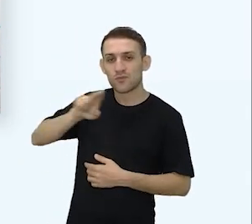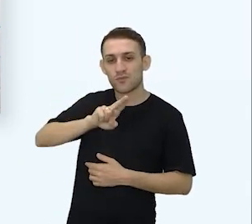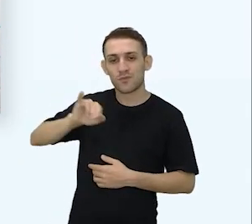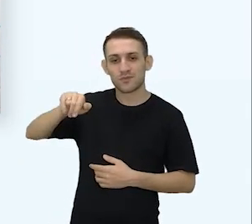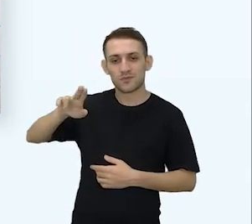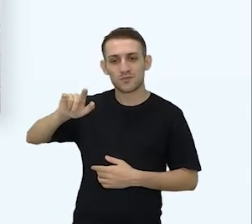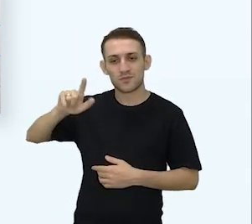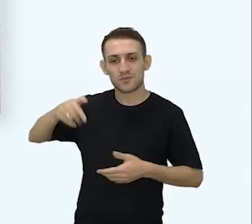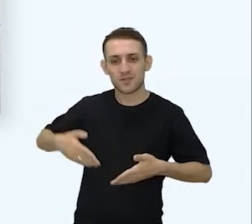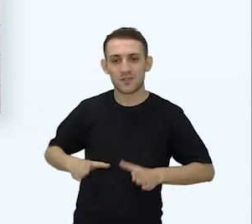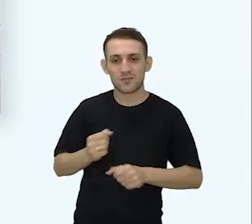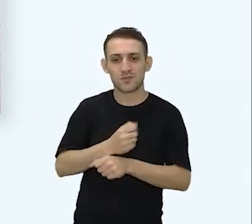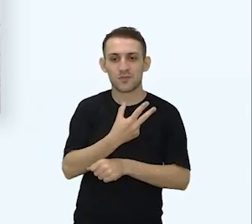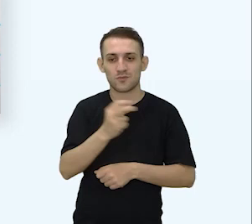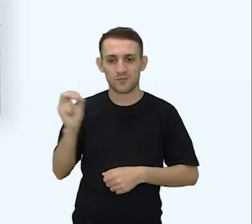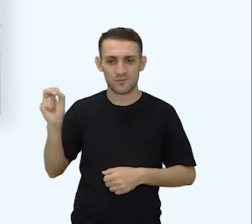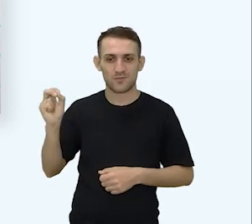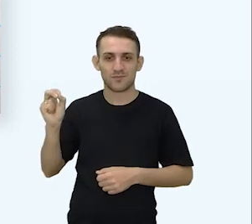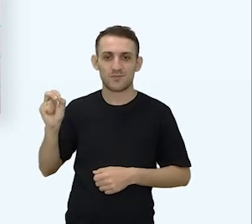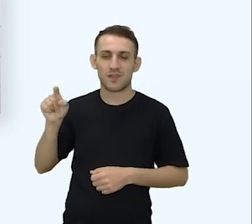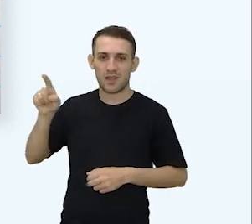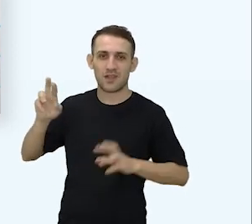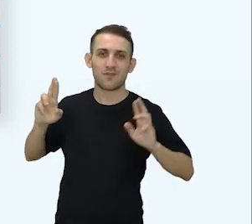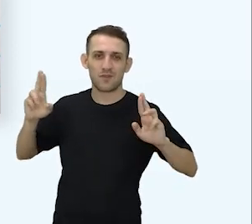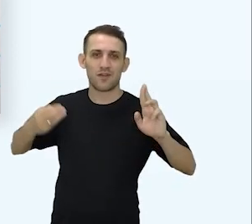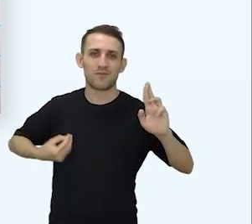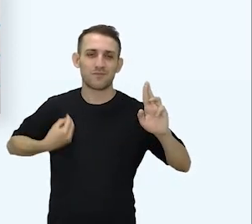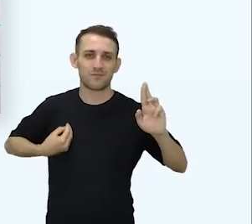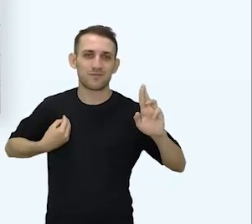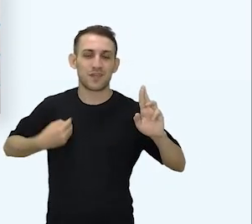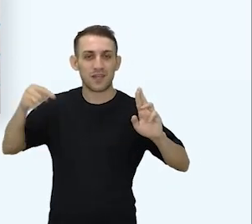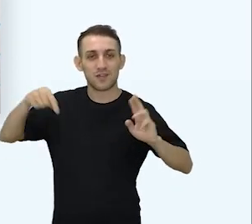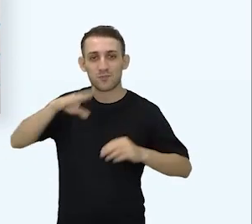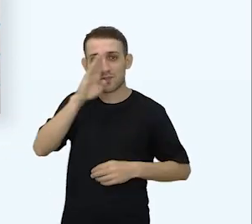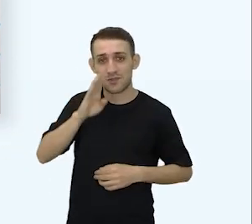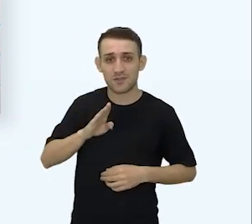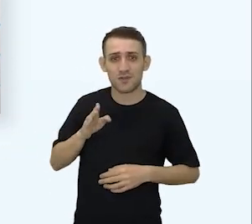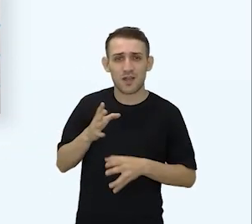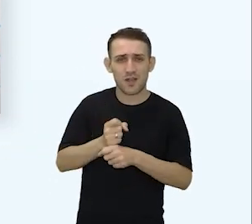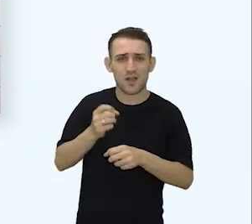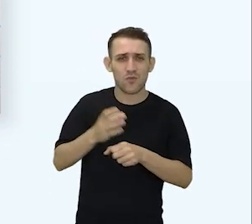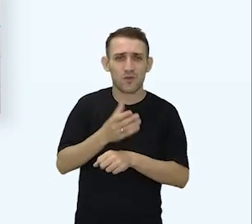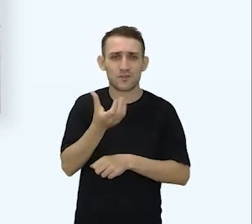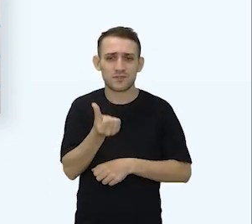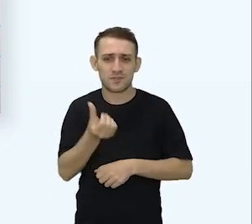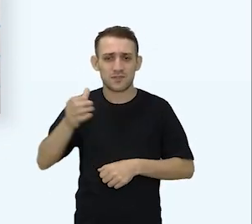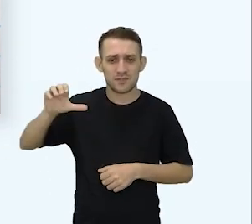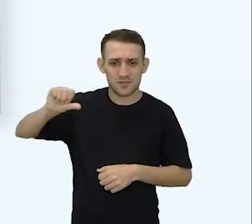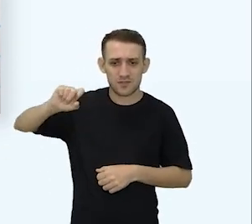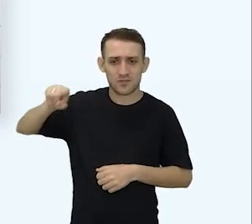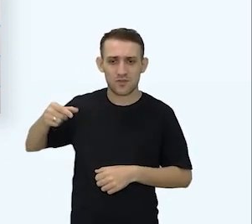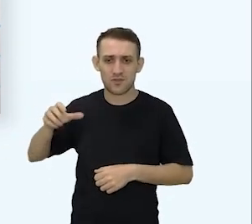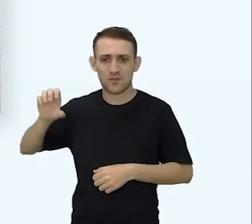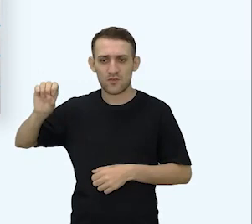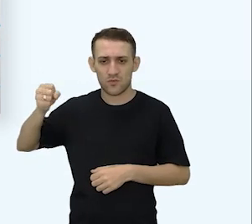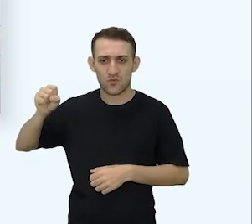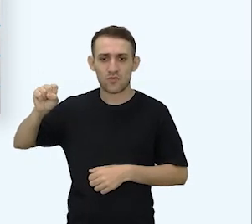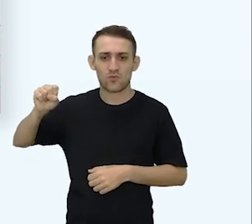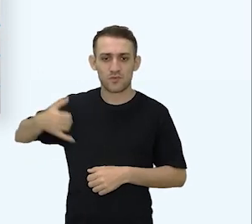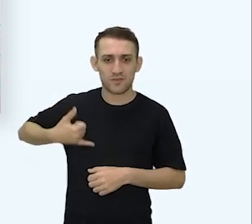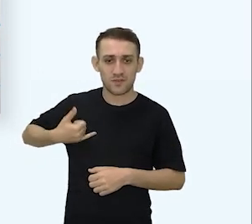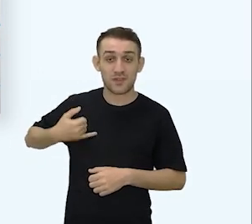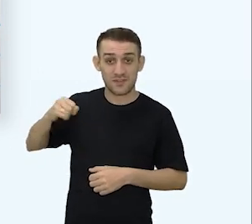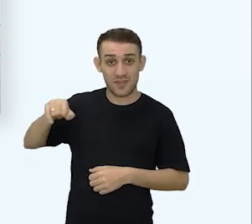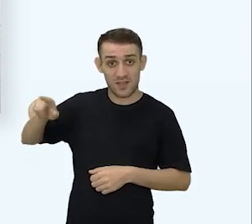Juliana, nascida no ano 2000, quando a expectativa de vida média no Brasil foi calculada em 69,8 anos. Se